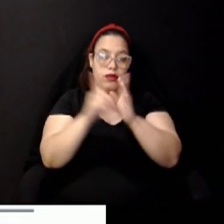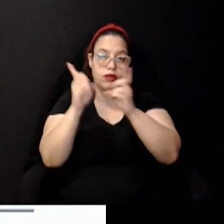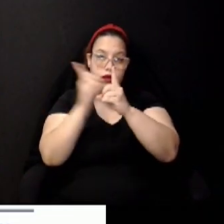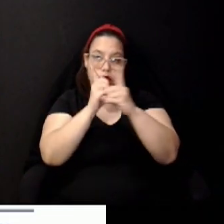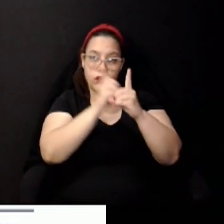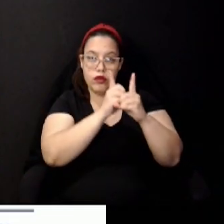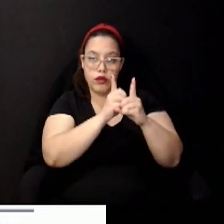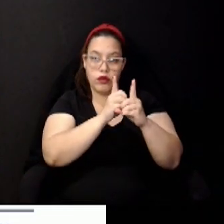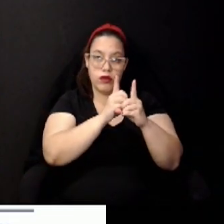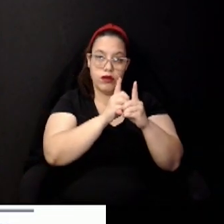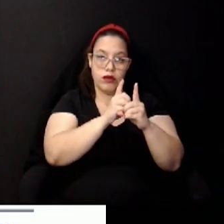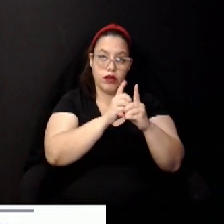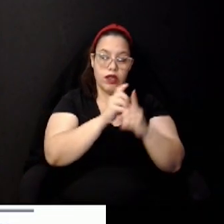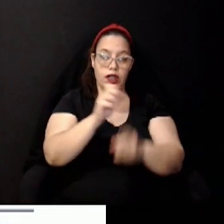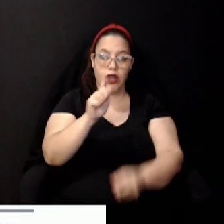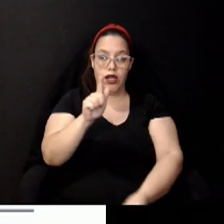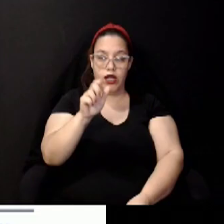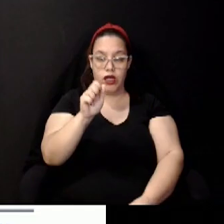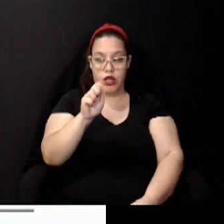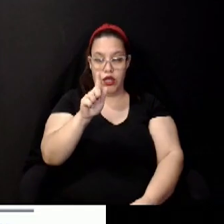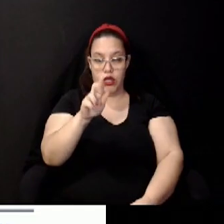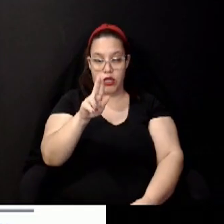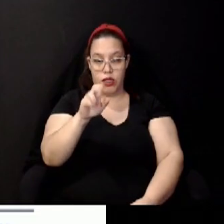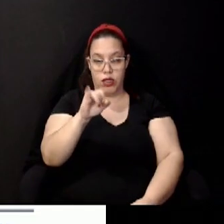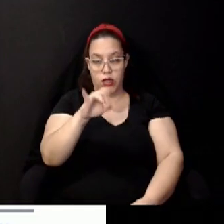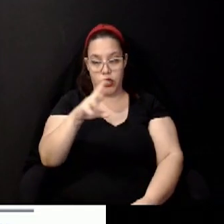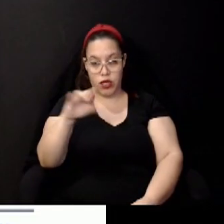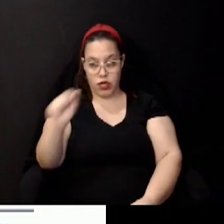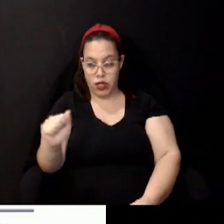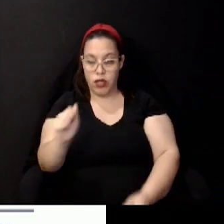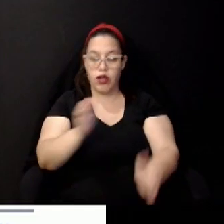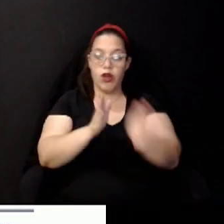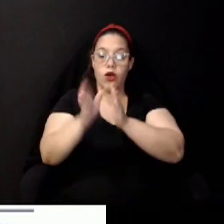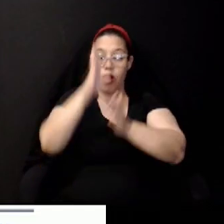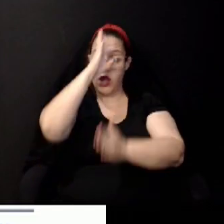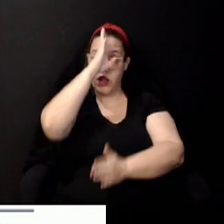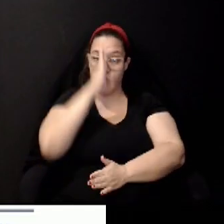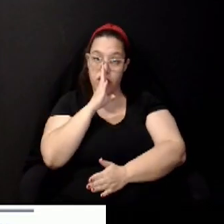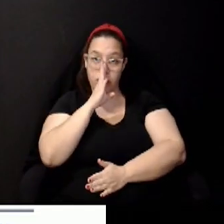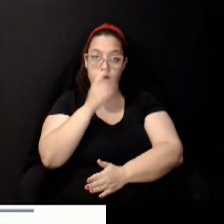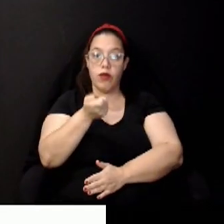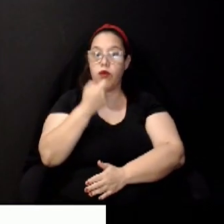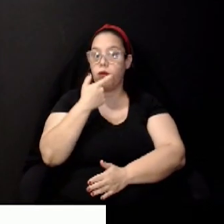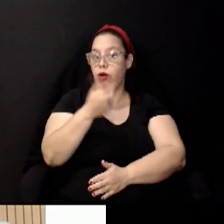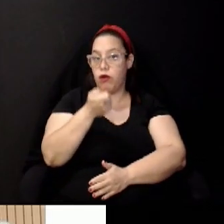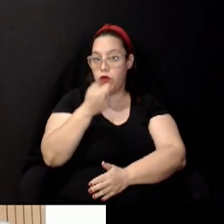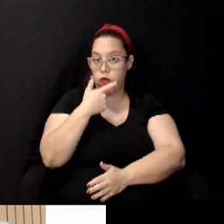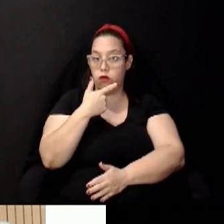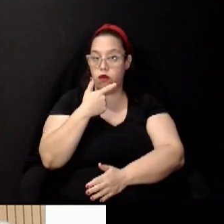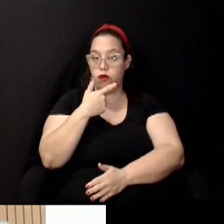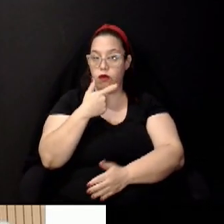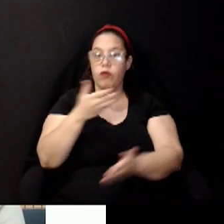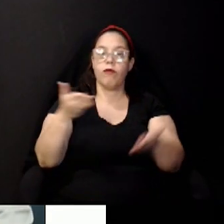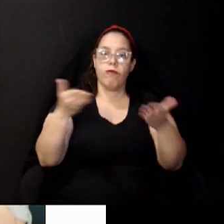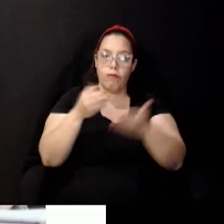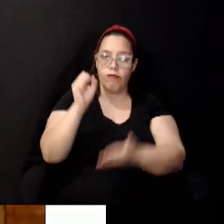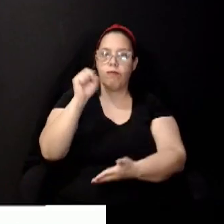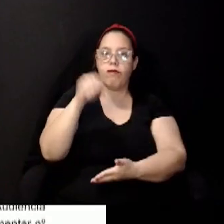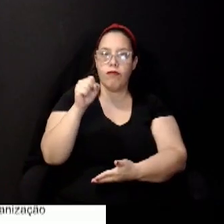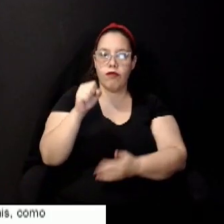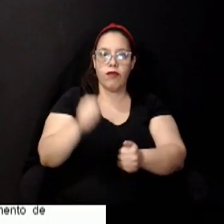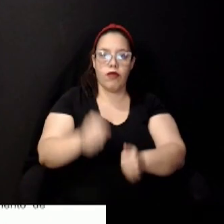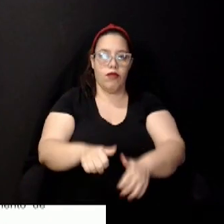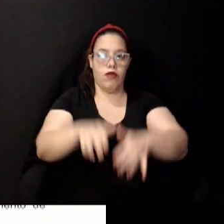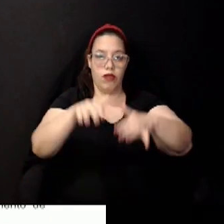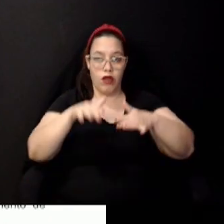Gagueira. Os vereadores aprovaram os projetos que ampliam acesso gratuito a medicamentos. Agora sim, vamos falar sobre essa audiência pública,